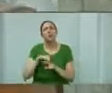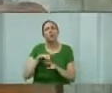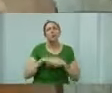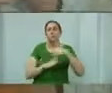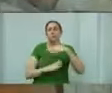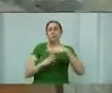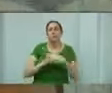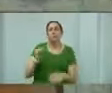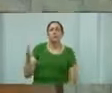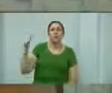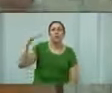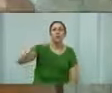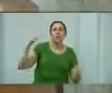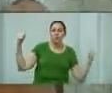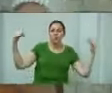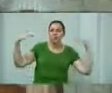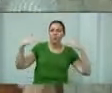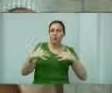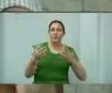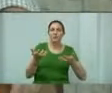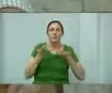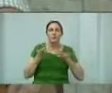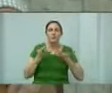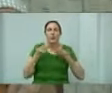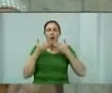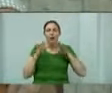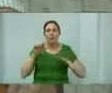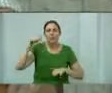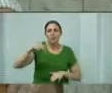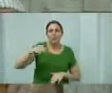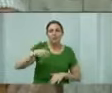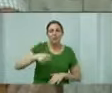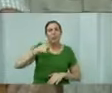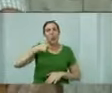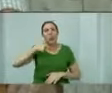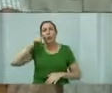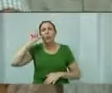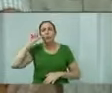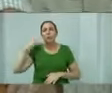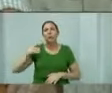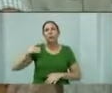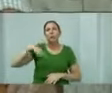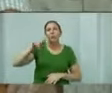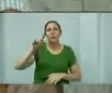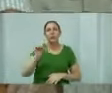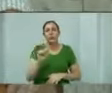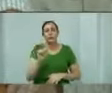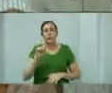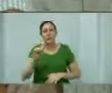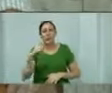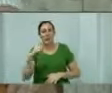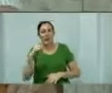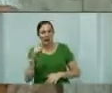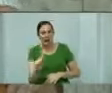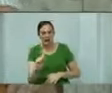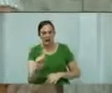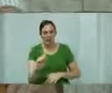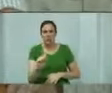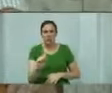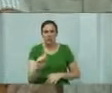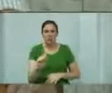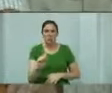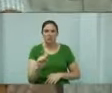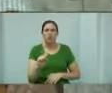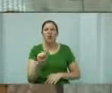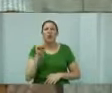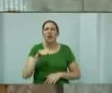investir na cidade, ou querendo investir na cidade. Ontem eu fui na Alpa Alumínio foi na abertura da Alpa